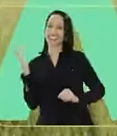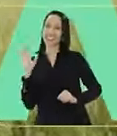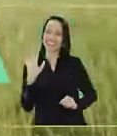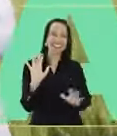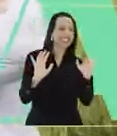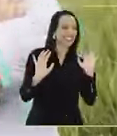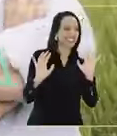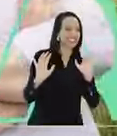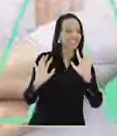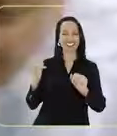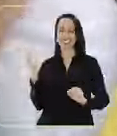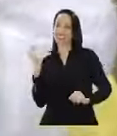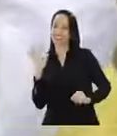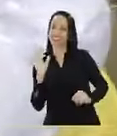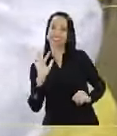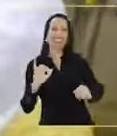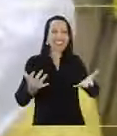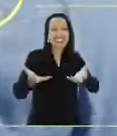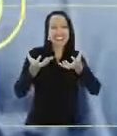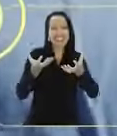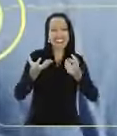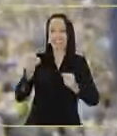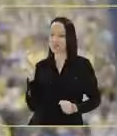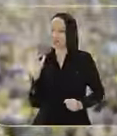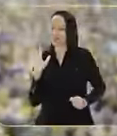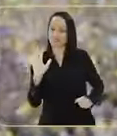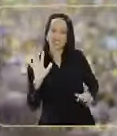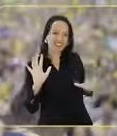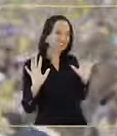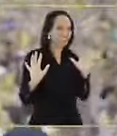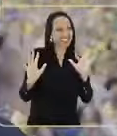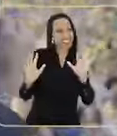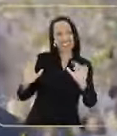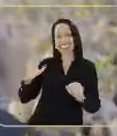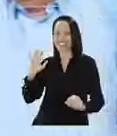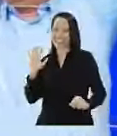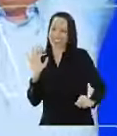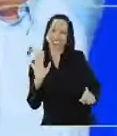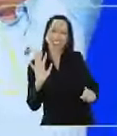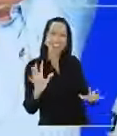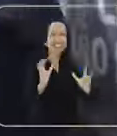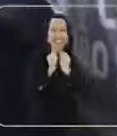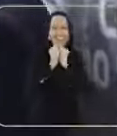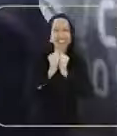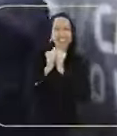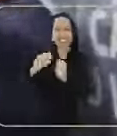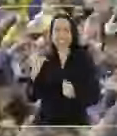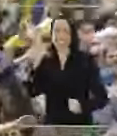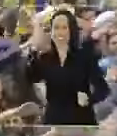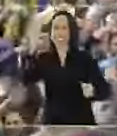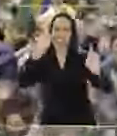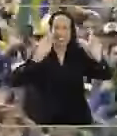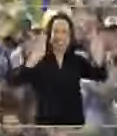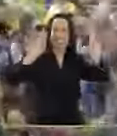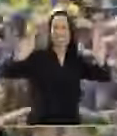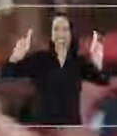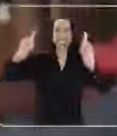preciso. Me leva que eu te quero. Me leva que o futuro